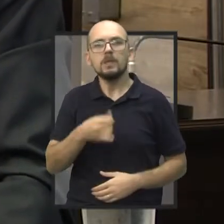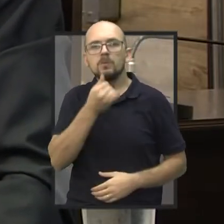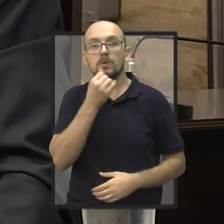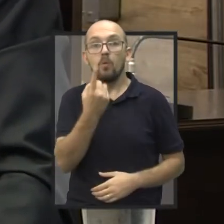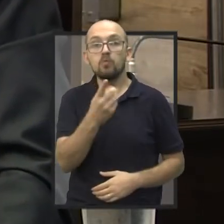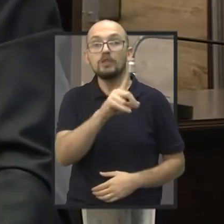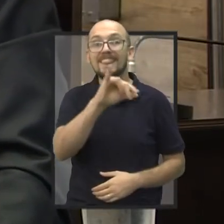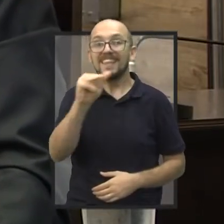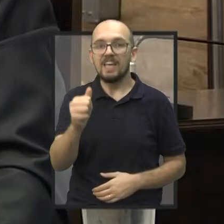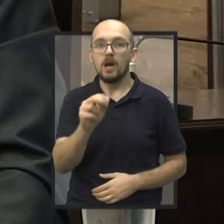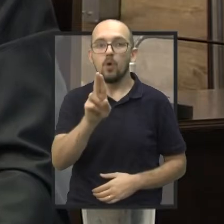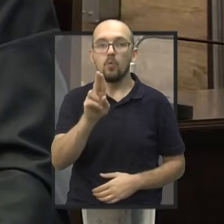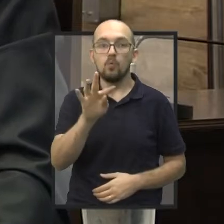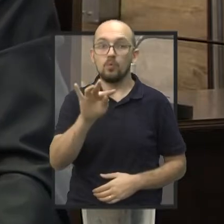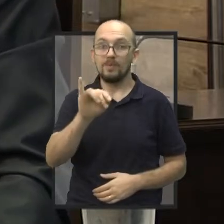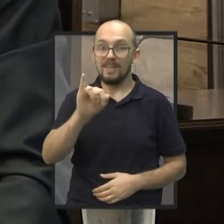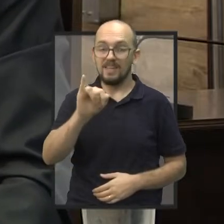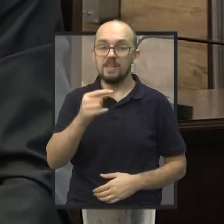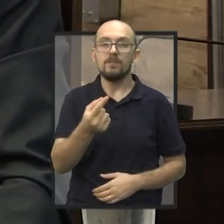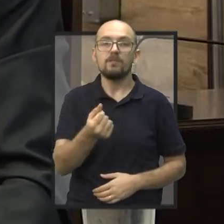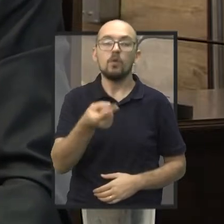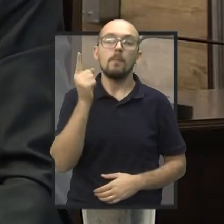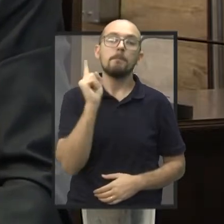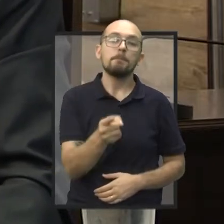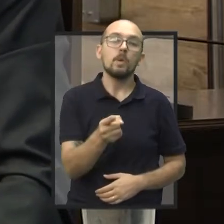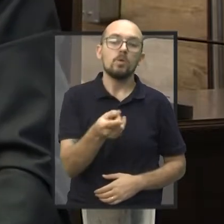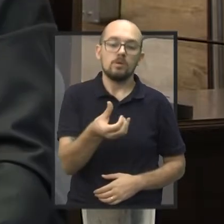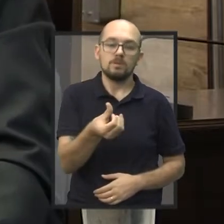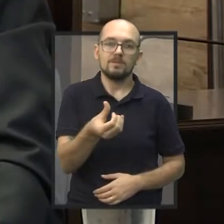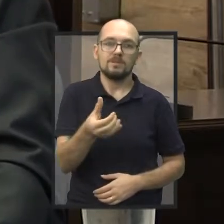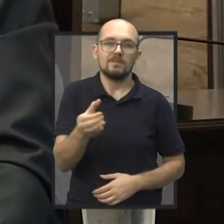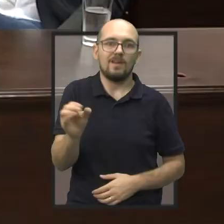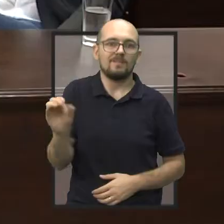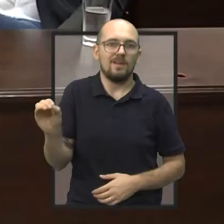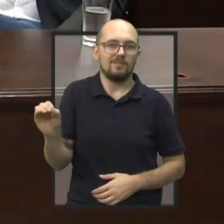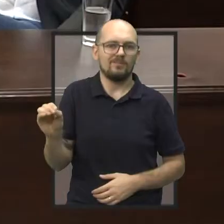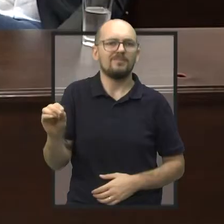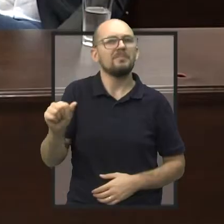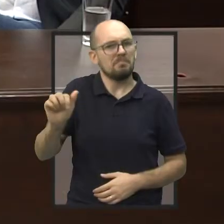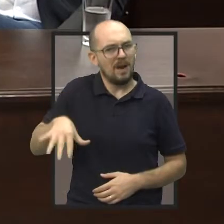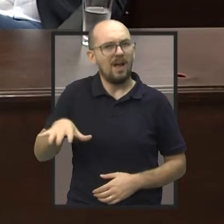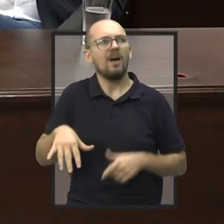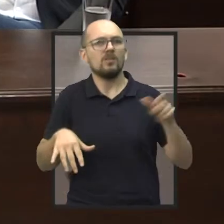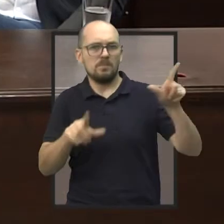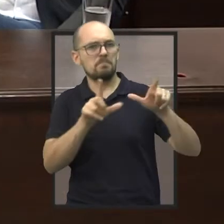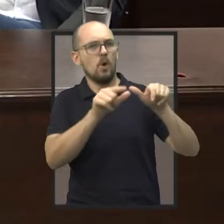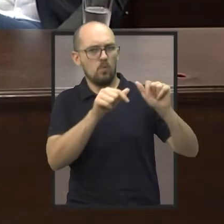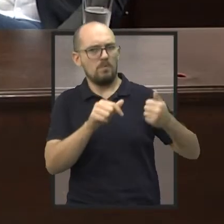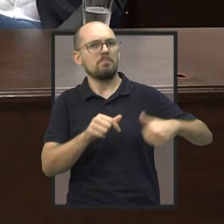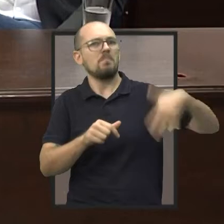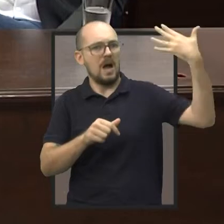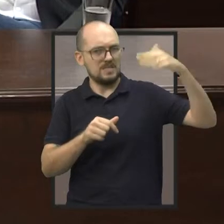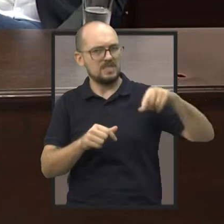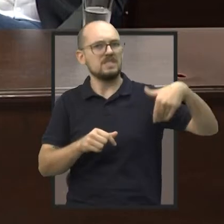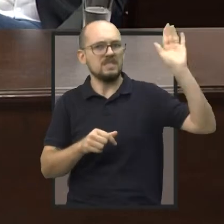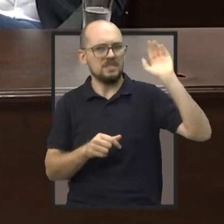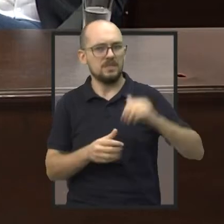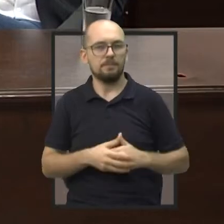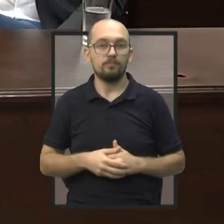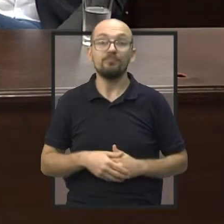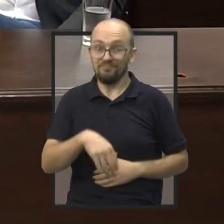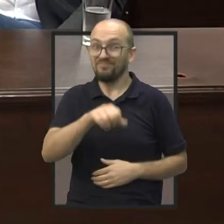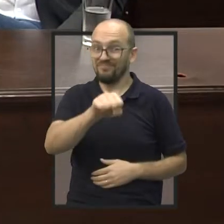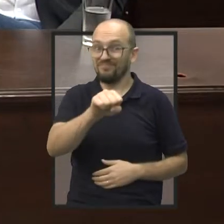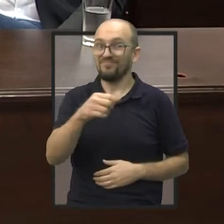TI custa mais ou menos R$ 1.600, e a nossa é barata ainda, porque em Bauru custa mais caro. Sim, nós conversamos com o provedor Júnior Bernardi, ele inclusive